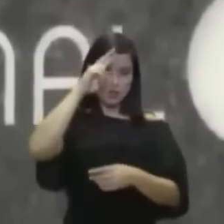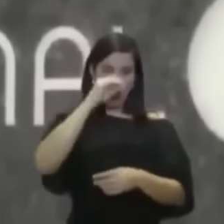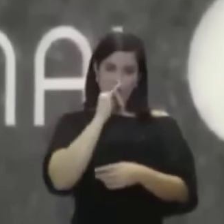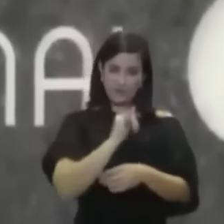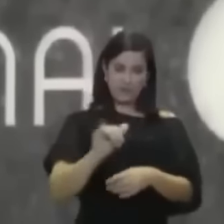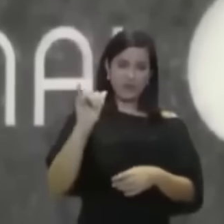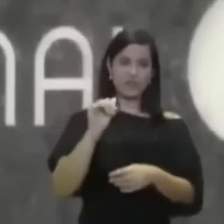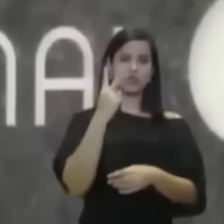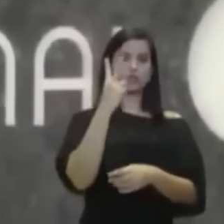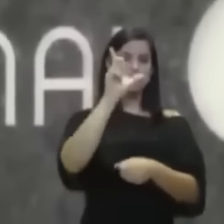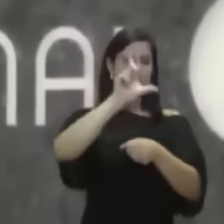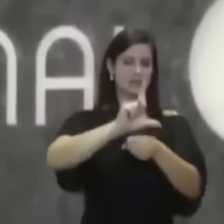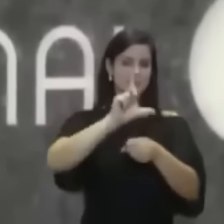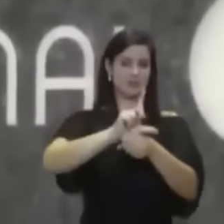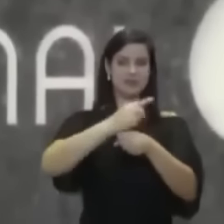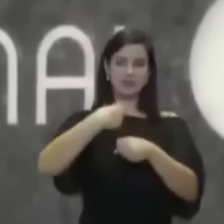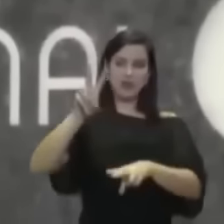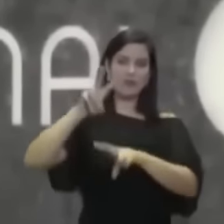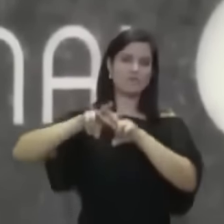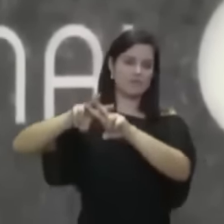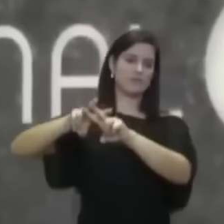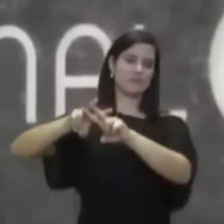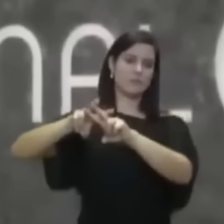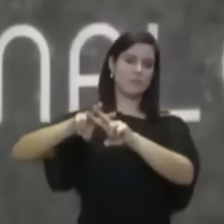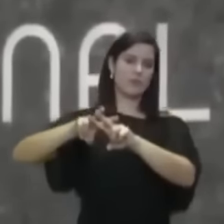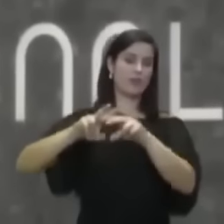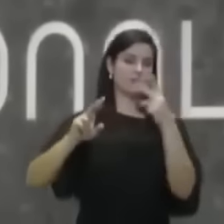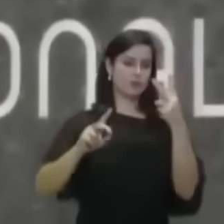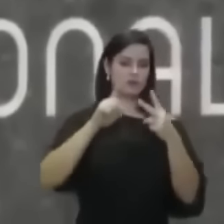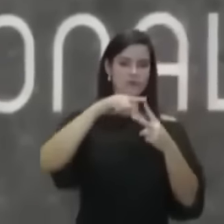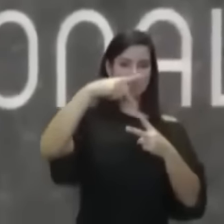da igreja foram presos, Paulo e Pedro.